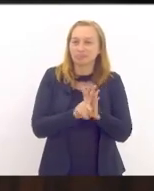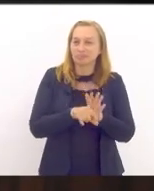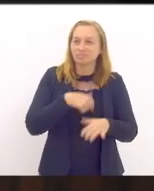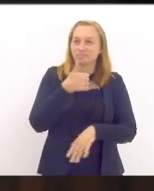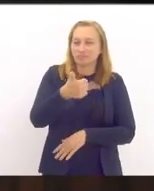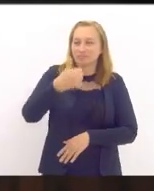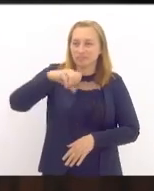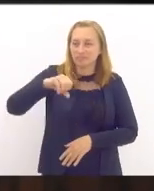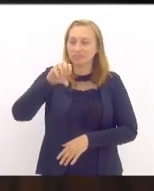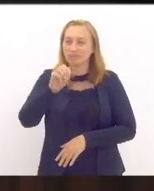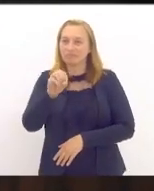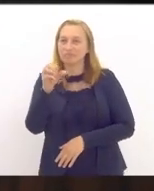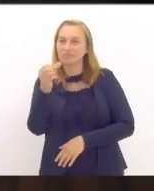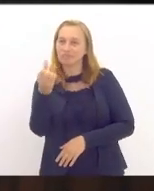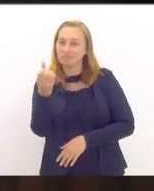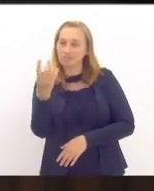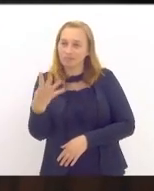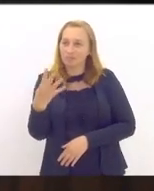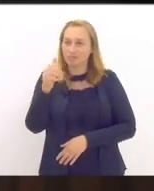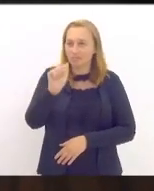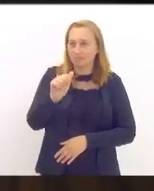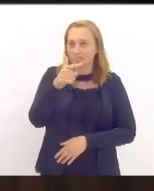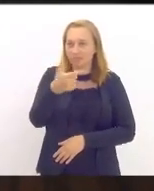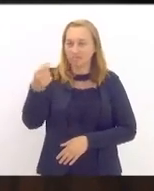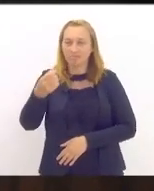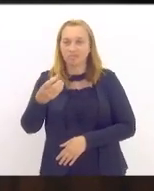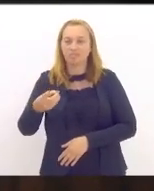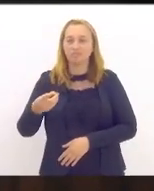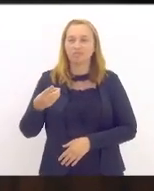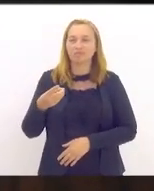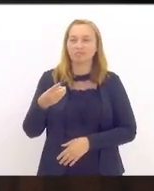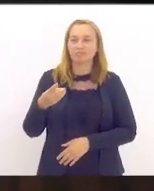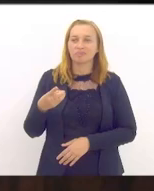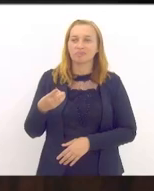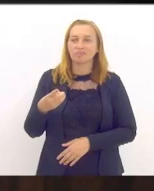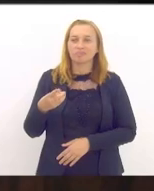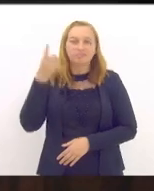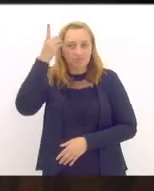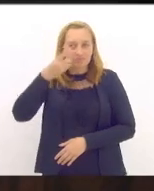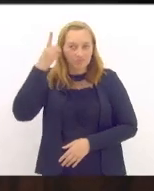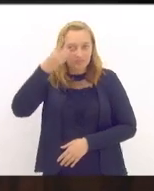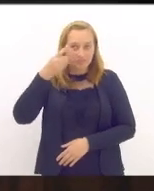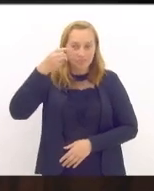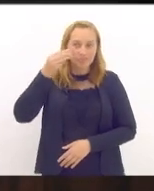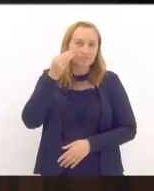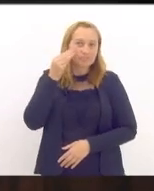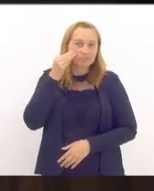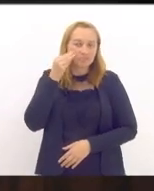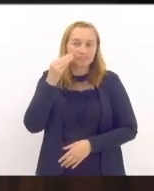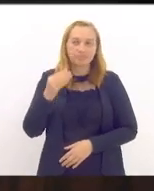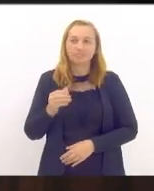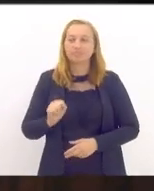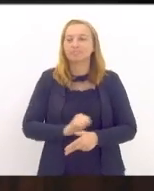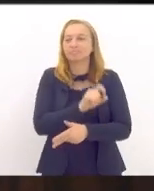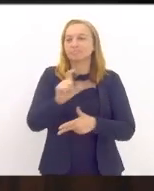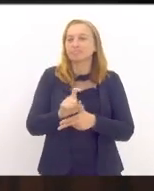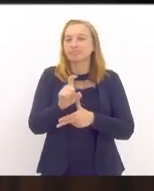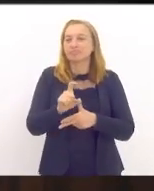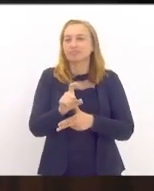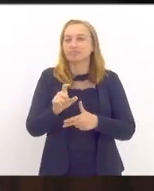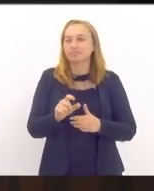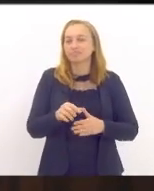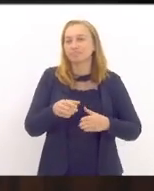de lei 1964 a de 20 de autoria da deputada Mônica Francisco autorizo poder executiva